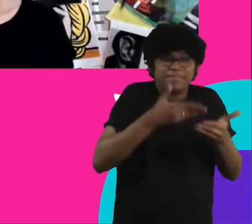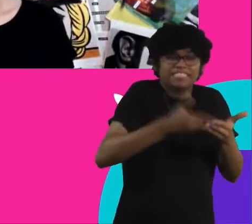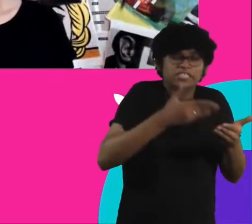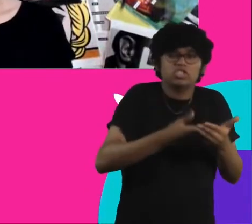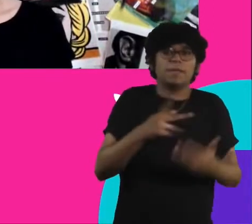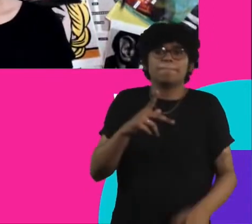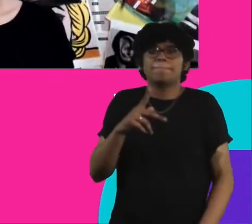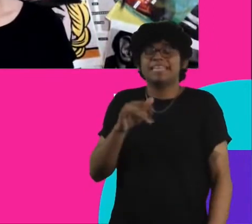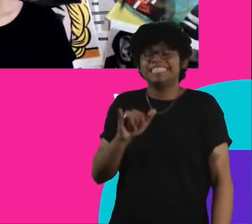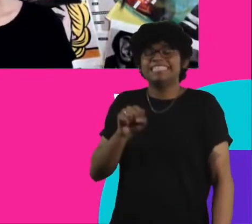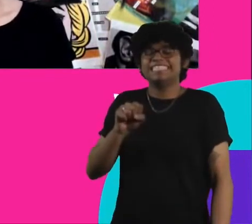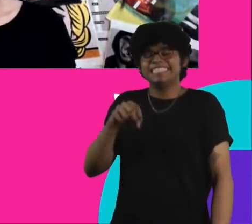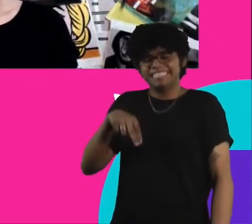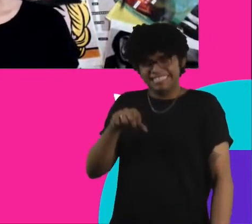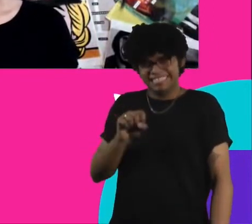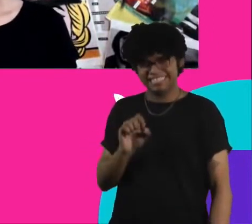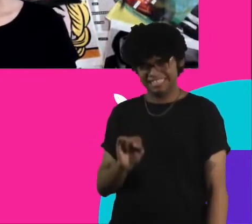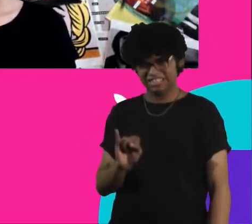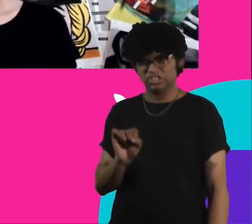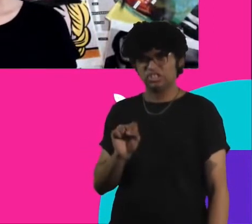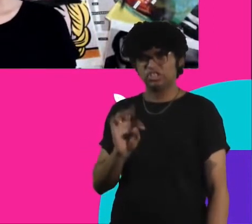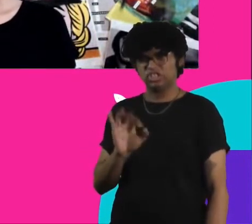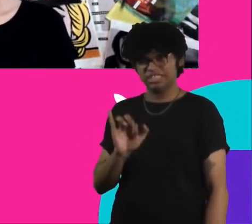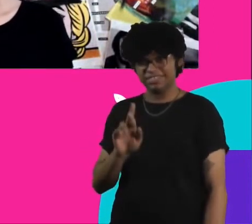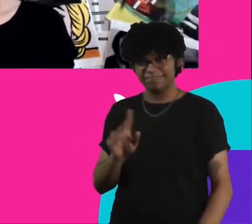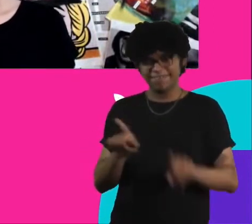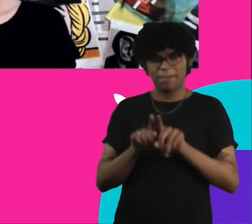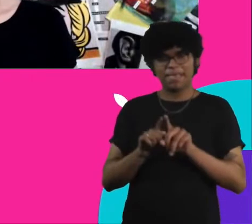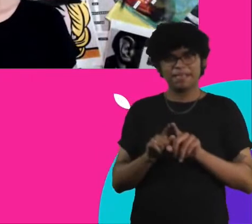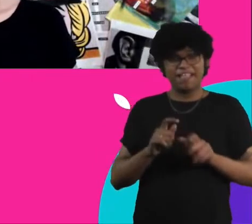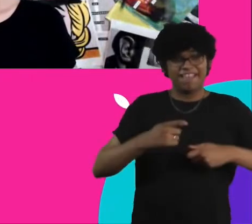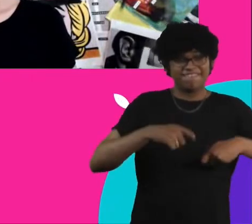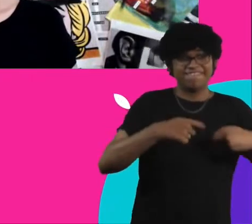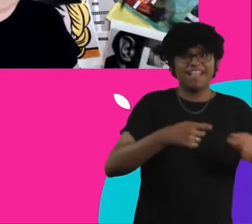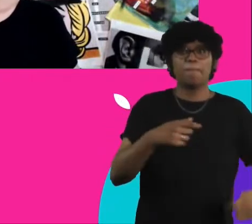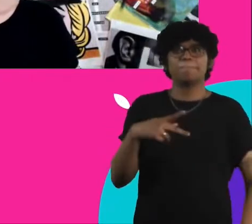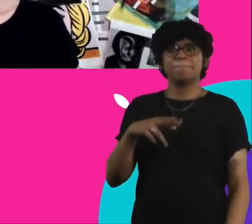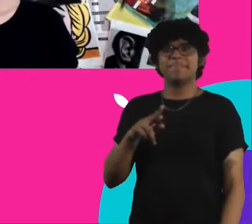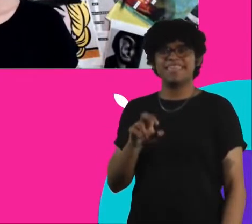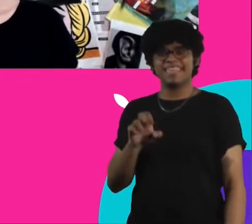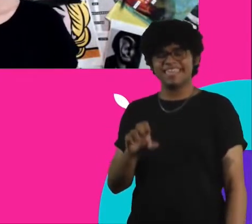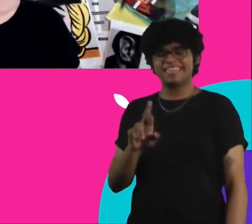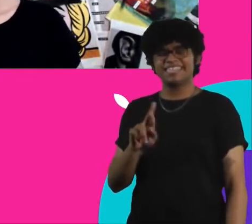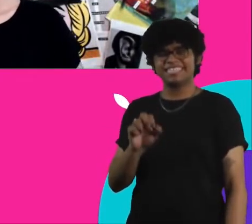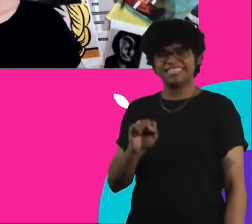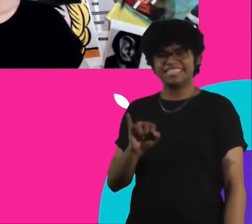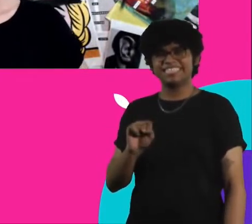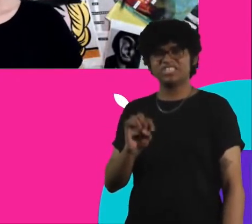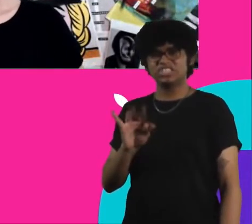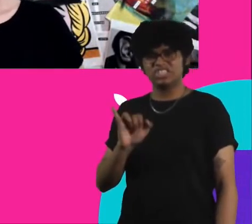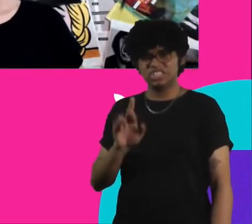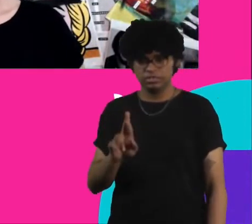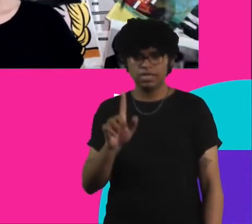nessa filosofia toda barata, não, mas assim, eu acho que a cultura da aprendizagem defende, valoriza muito essa